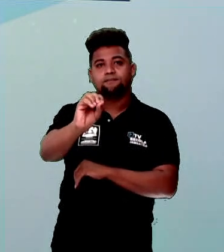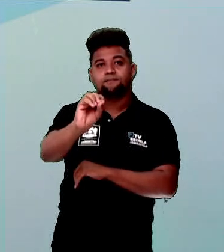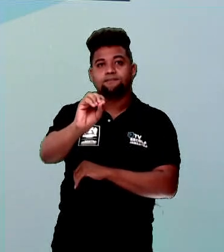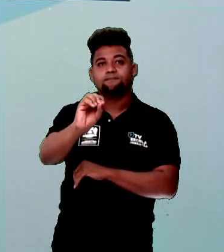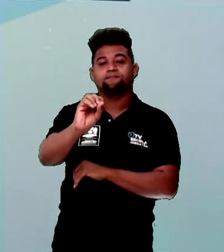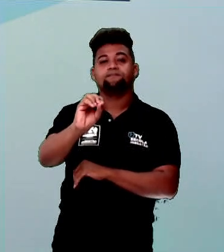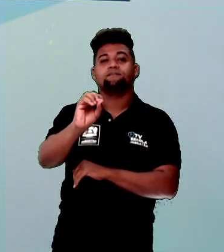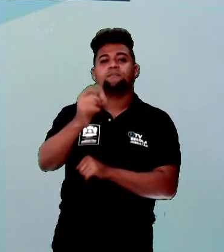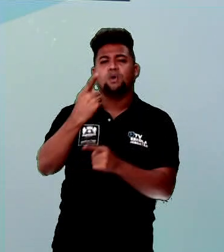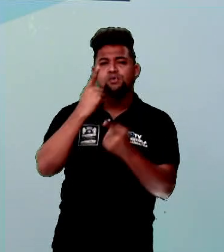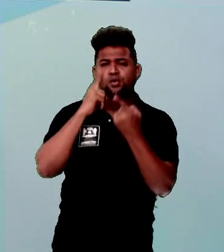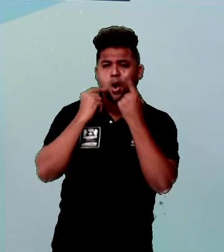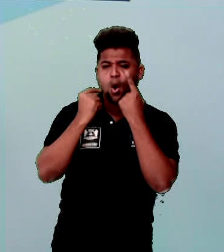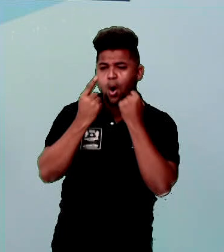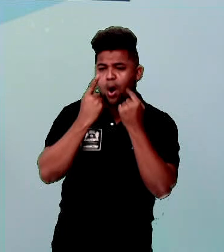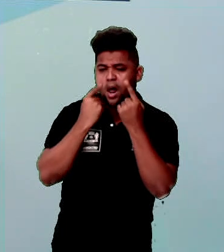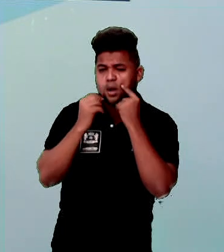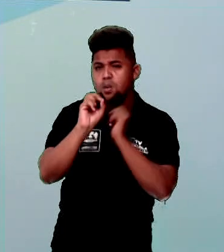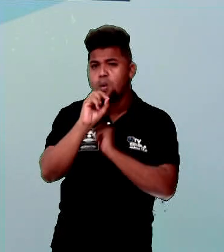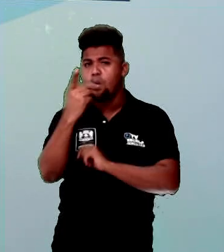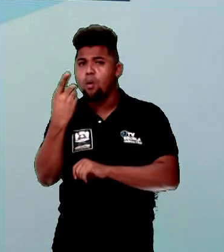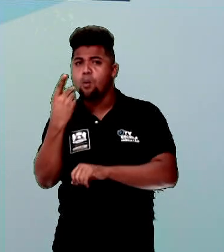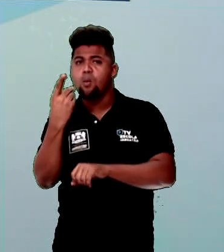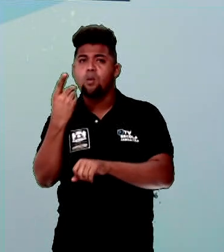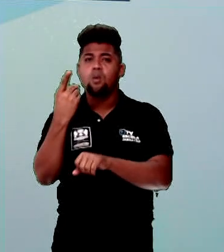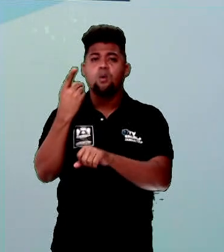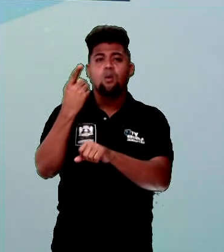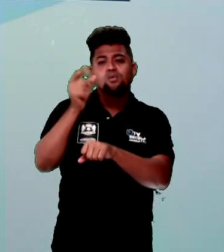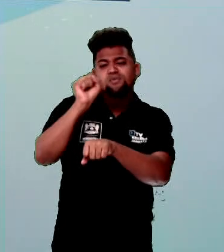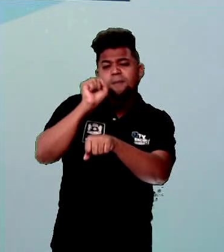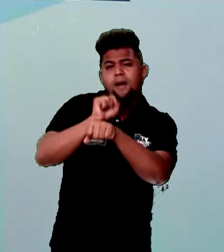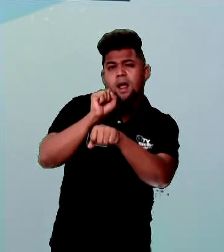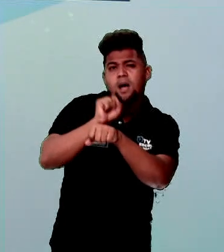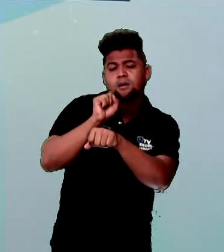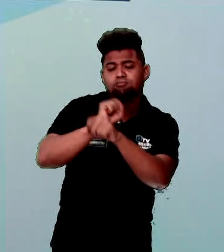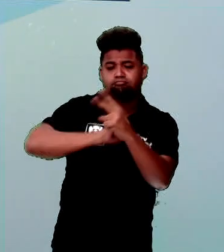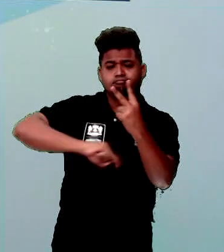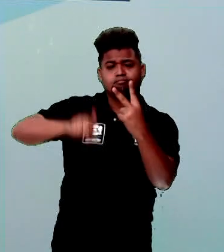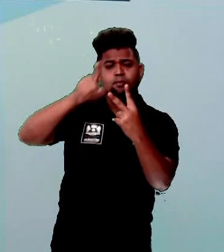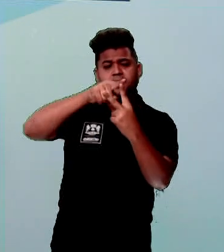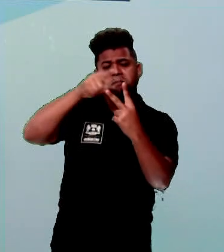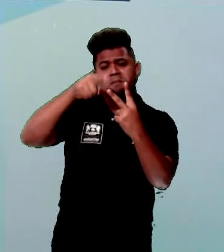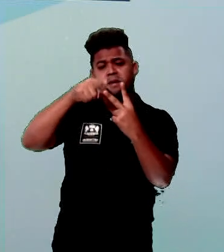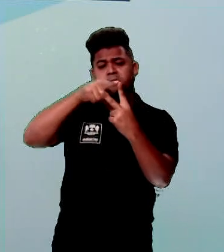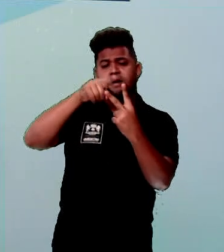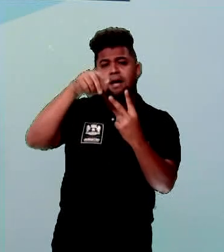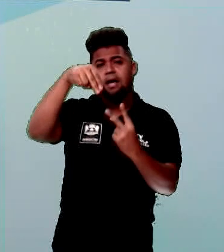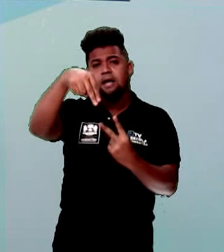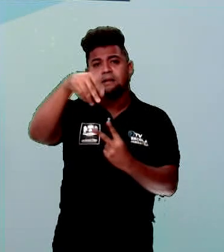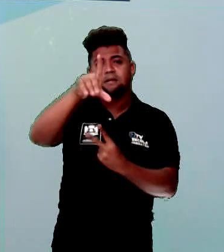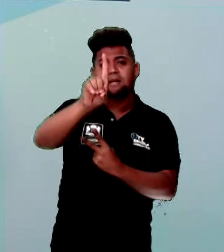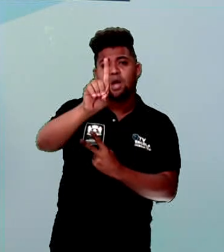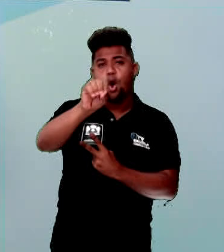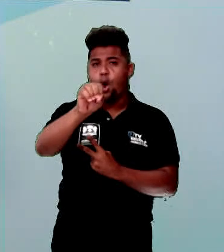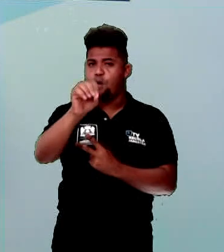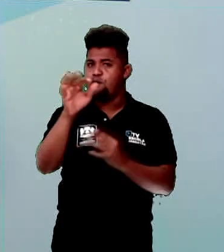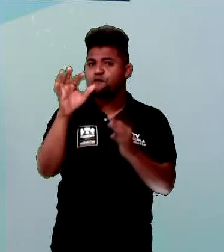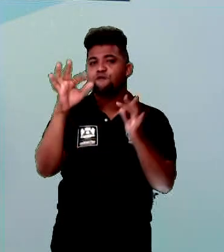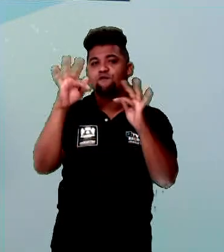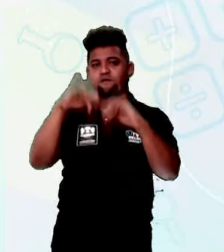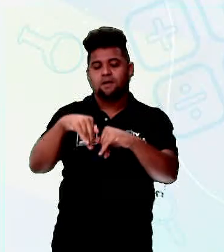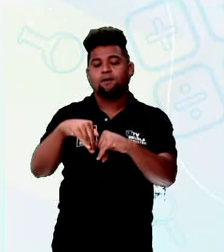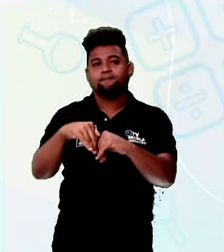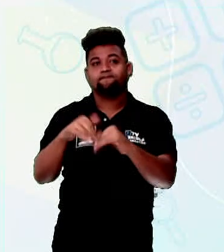É exatamente essa grafia do final que faz com que elas fiquem tão semelhantes. Agora eu